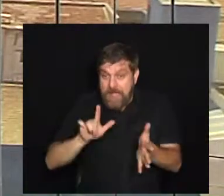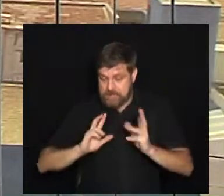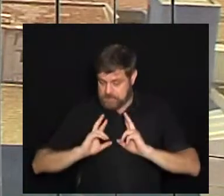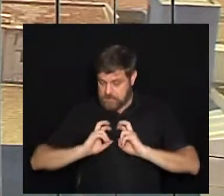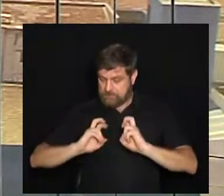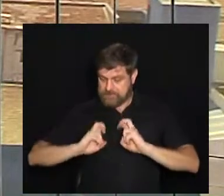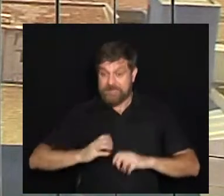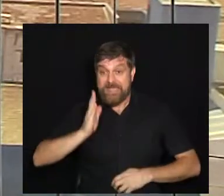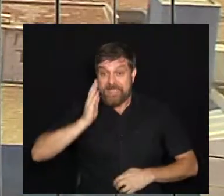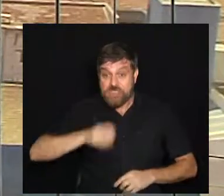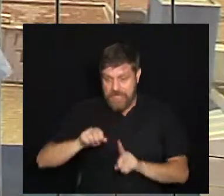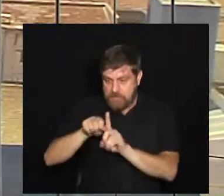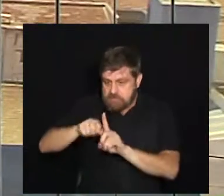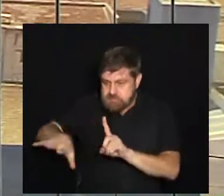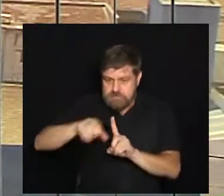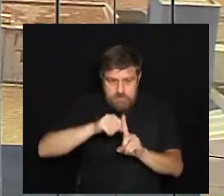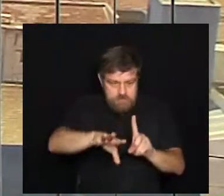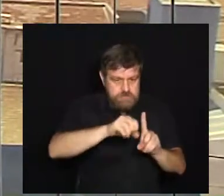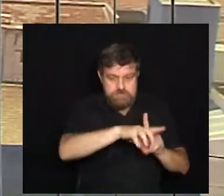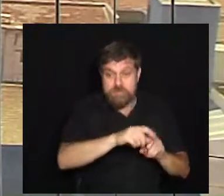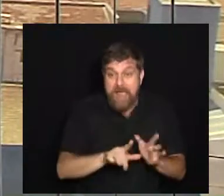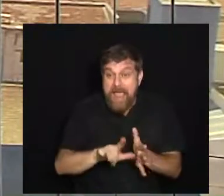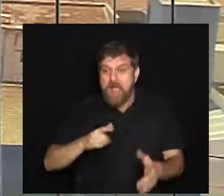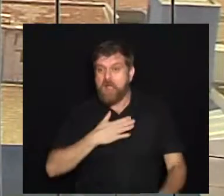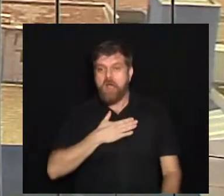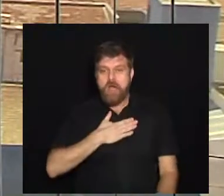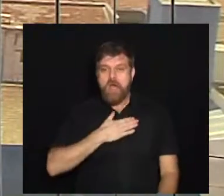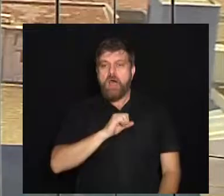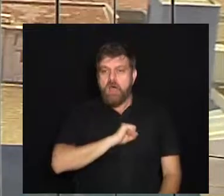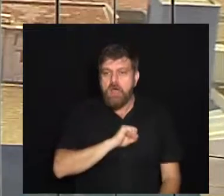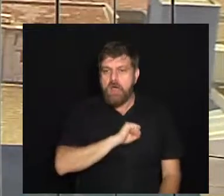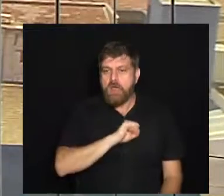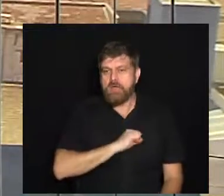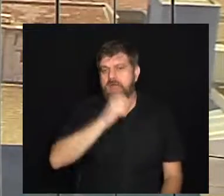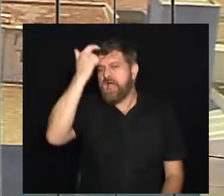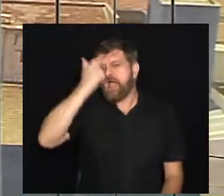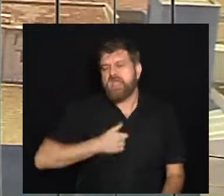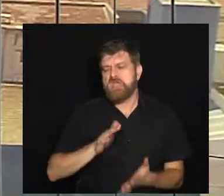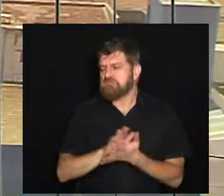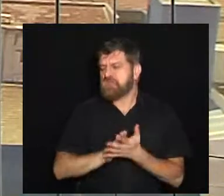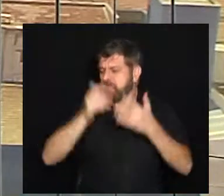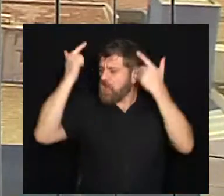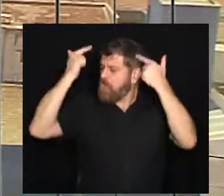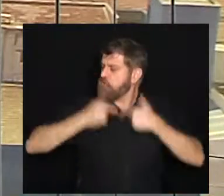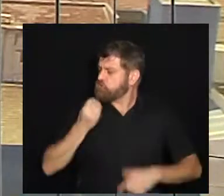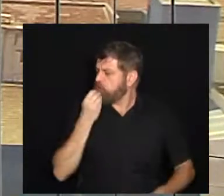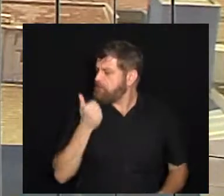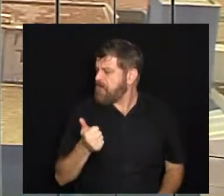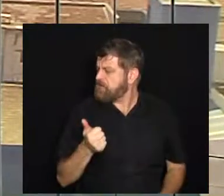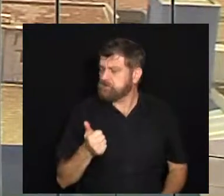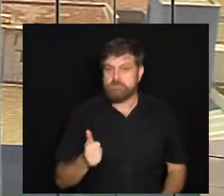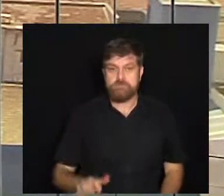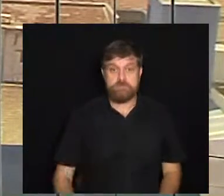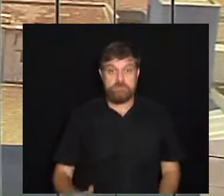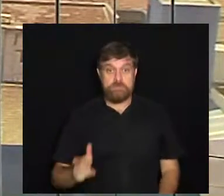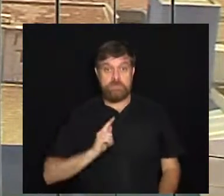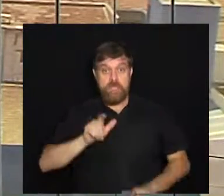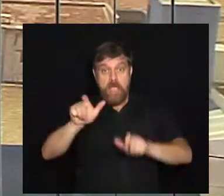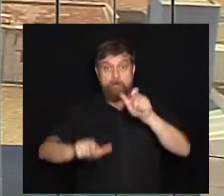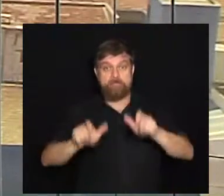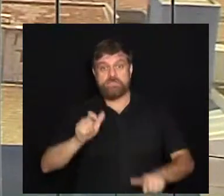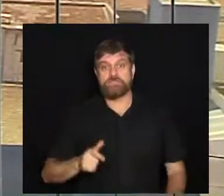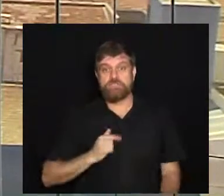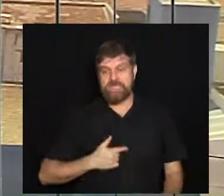sintomas eu já começa a transmitir antes ah sim então não adianta falar assim tô sem sintomas tá tudo bem eu já ouvi isso de a gente ter